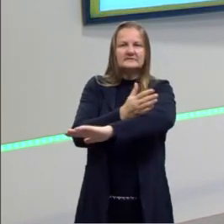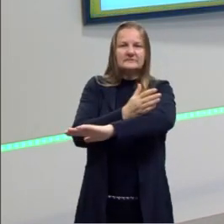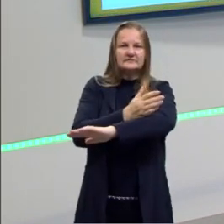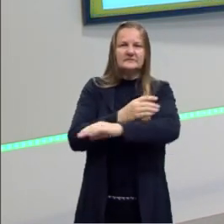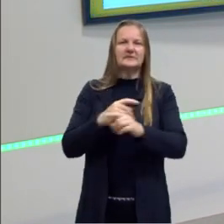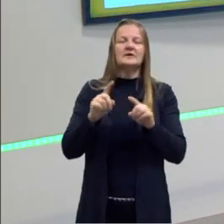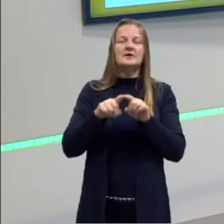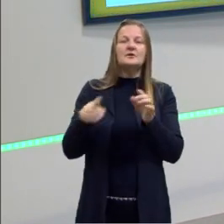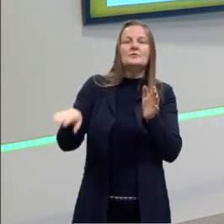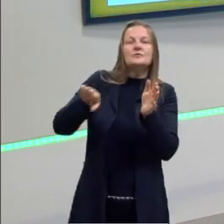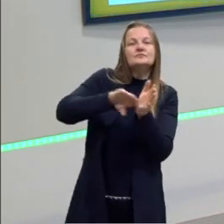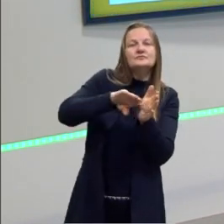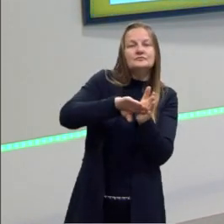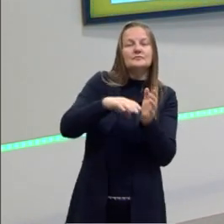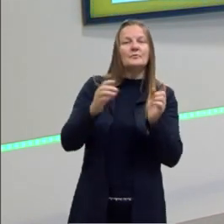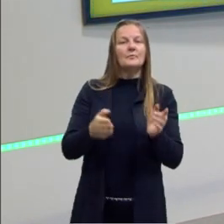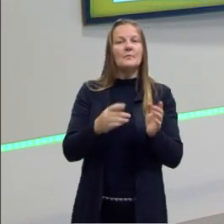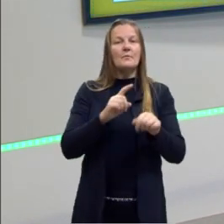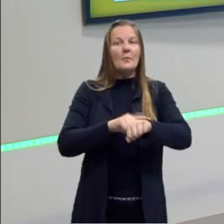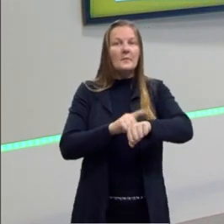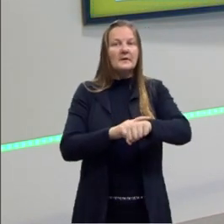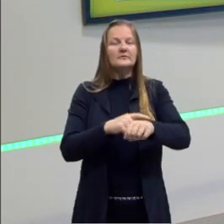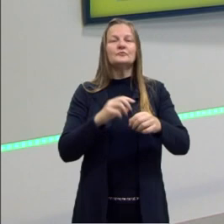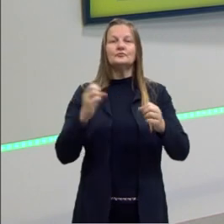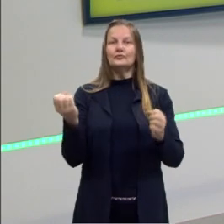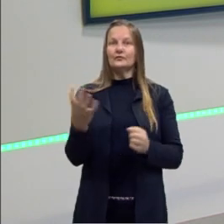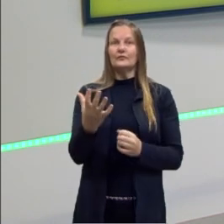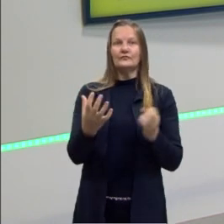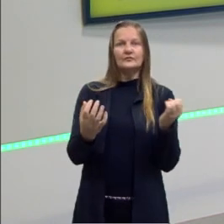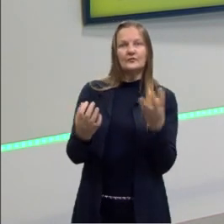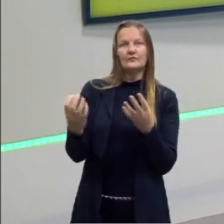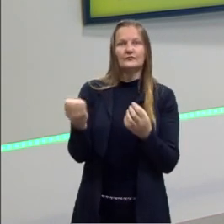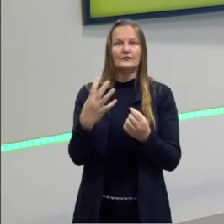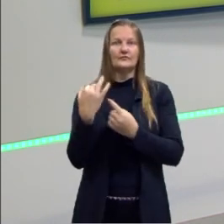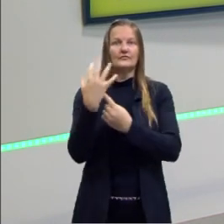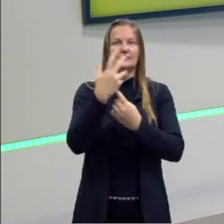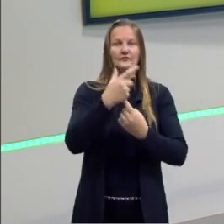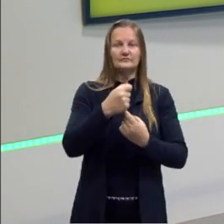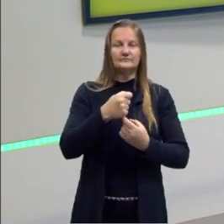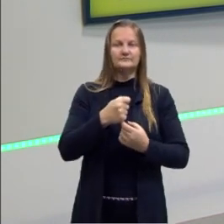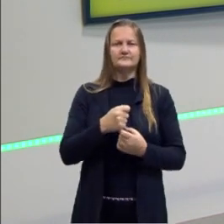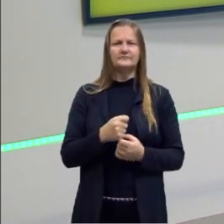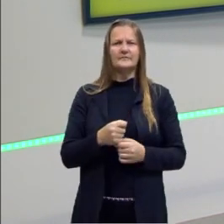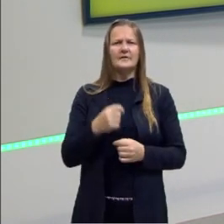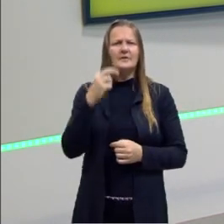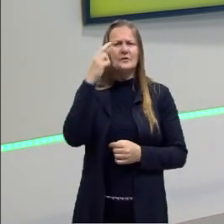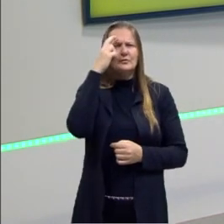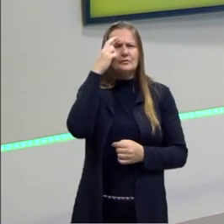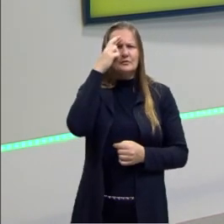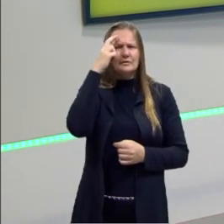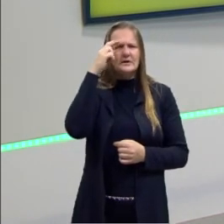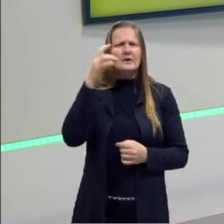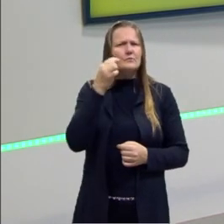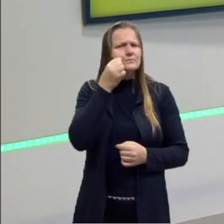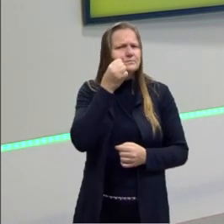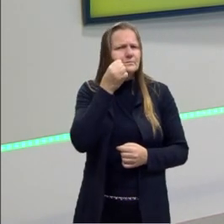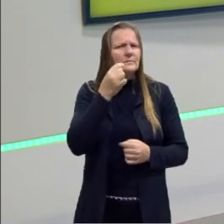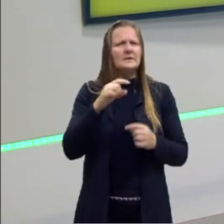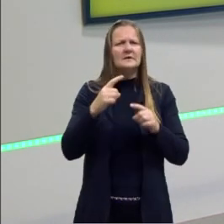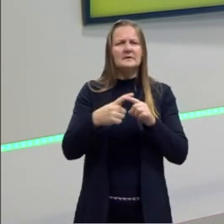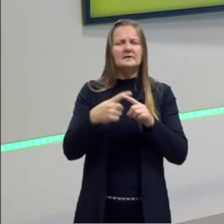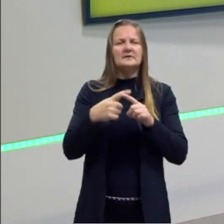e chegamos Neste período de novidades de descoberta um período de racionalismo